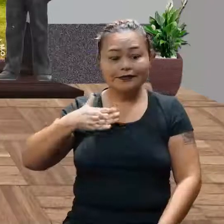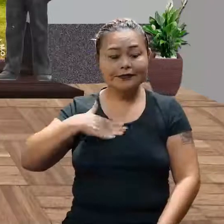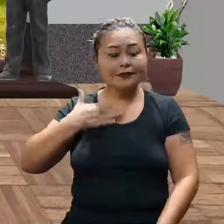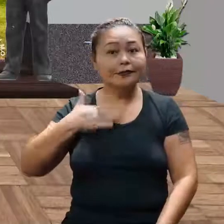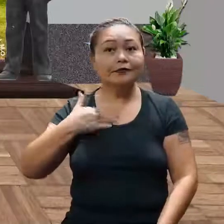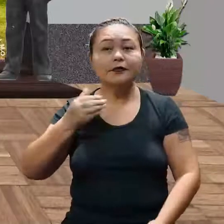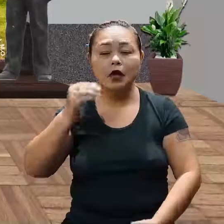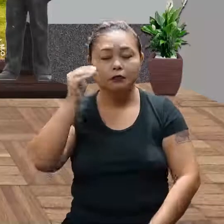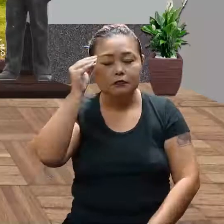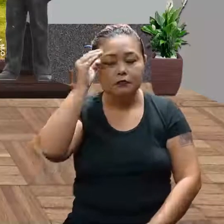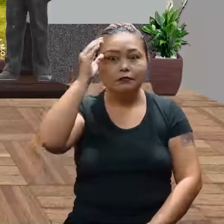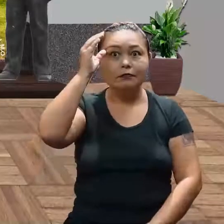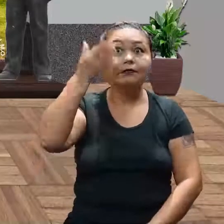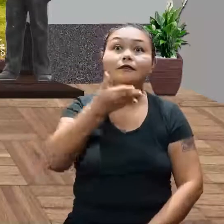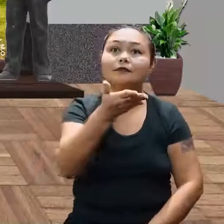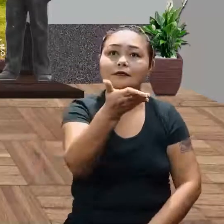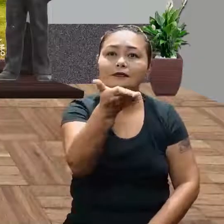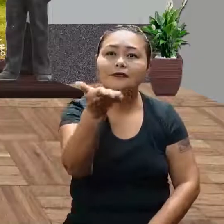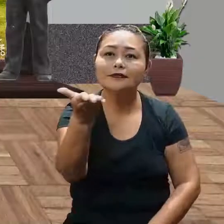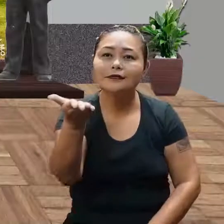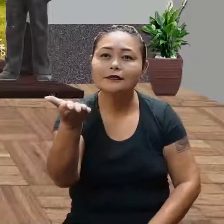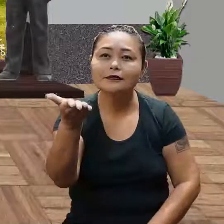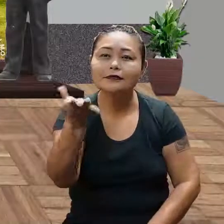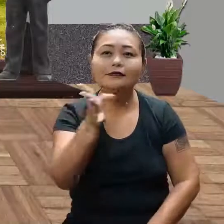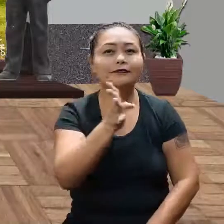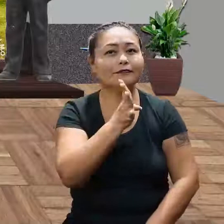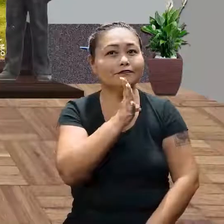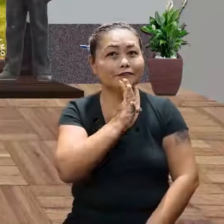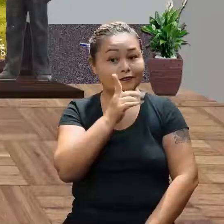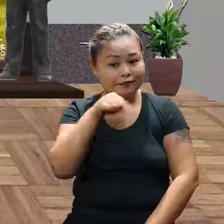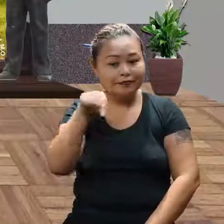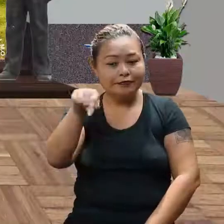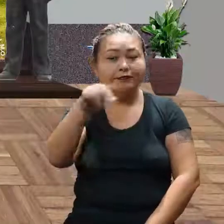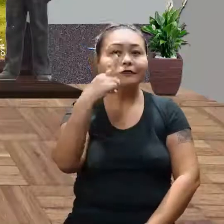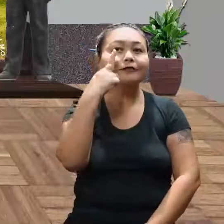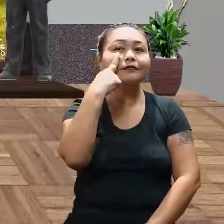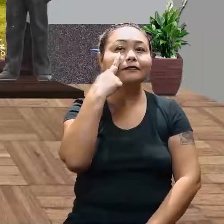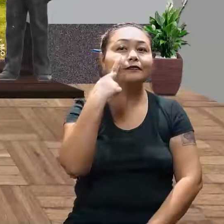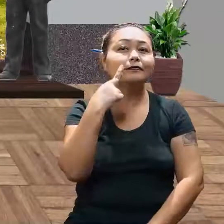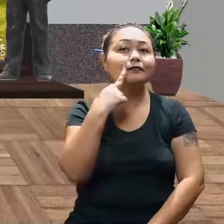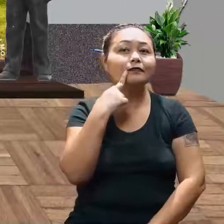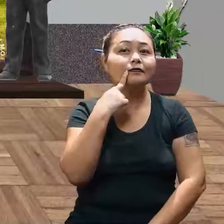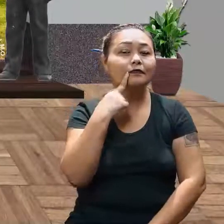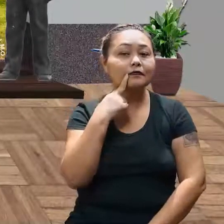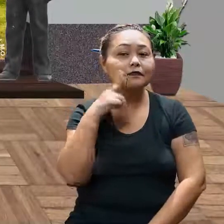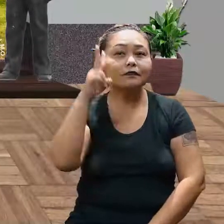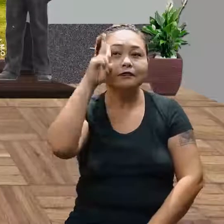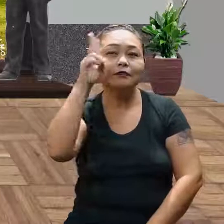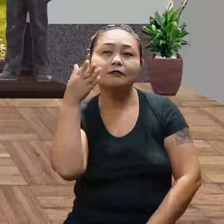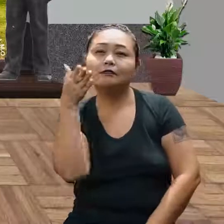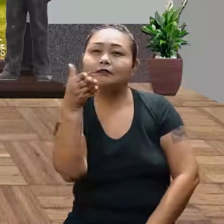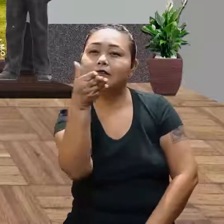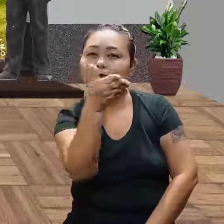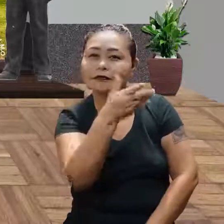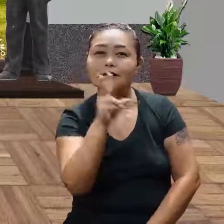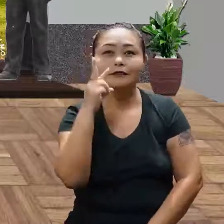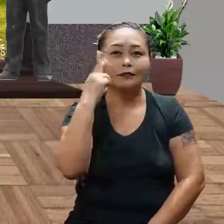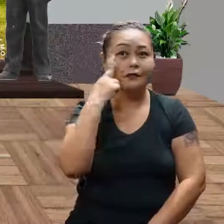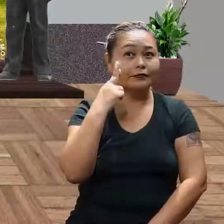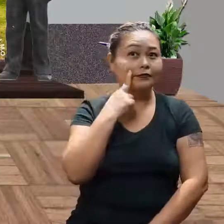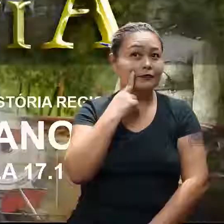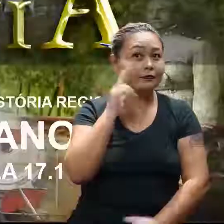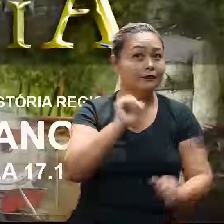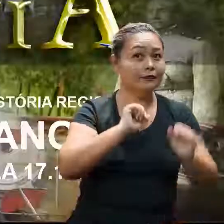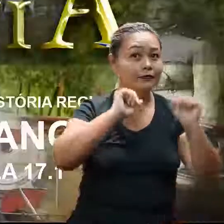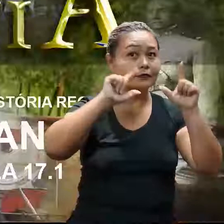muito conhecimento para você. Conhecer um pouco de Rondônia, historiar Rondônia. Vamos lá? Na